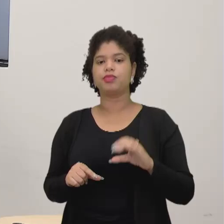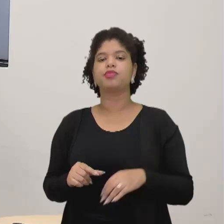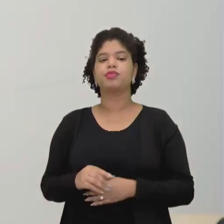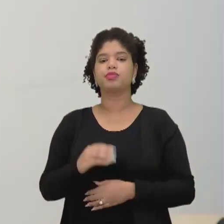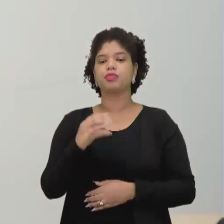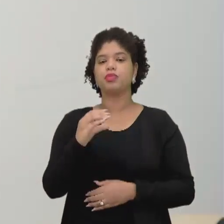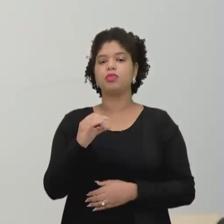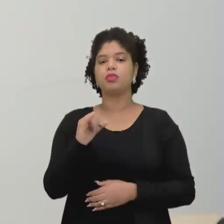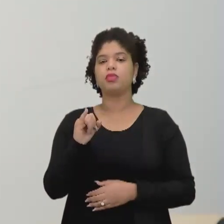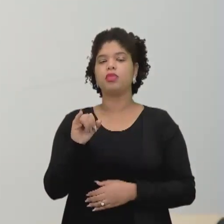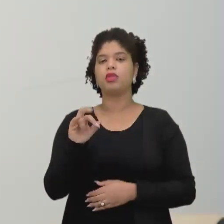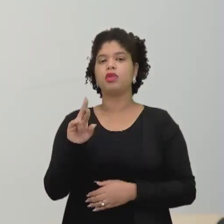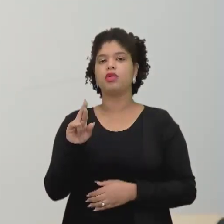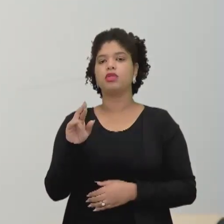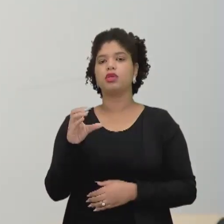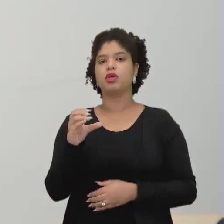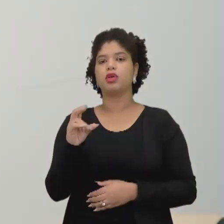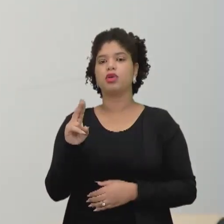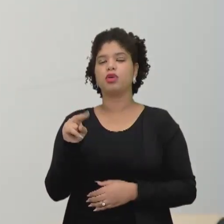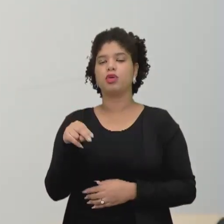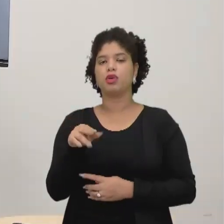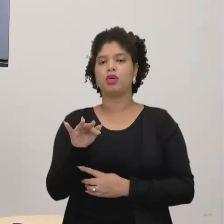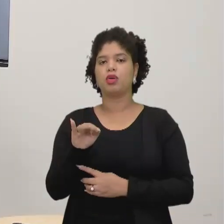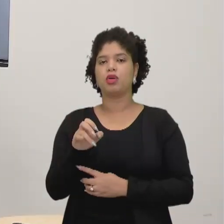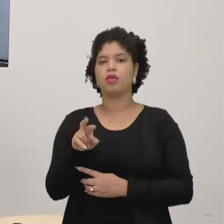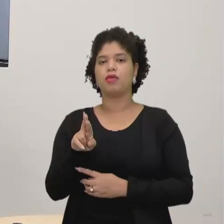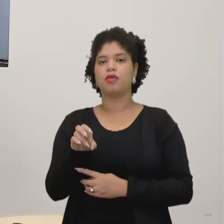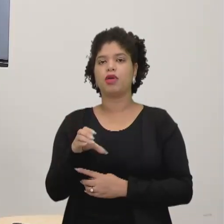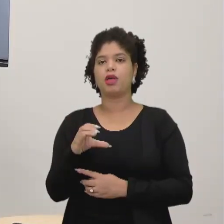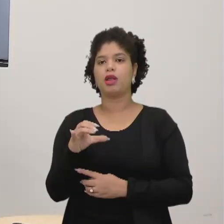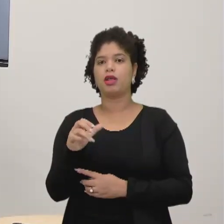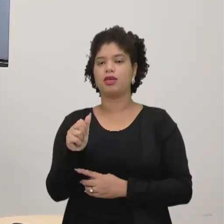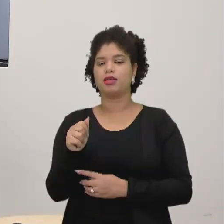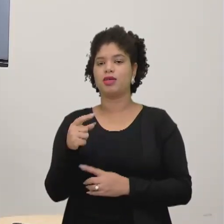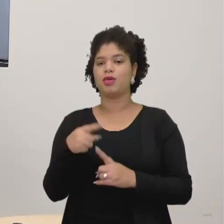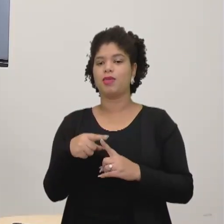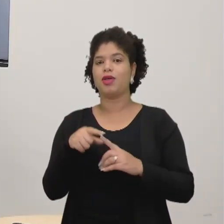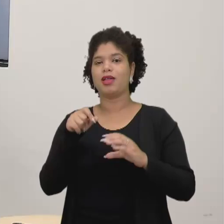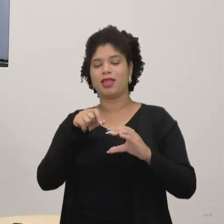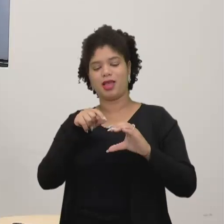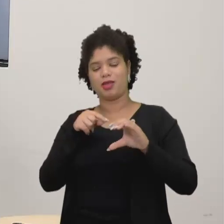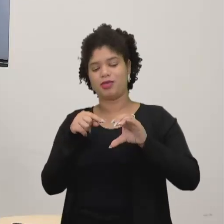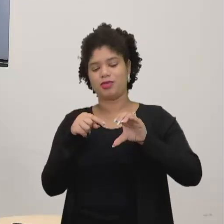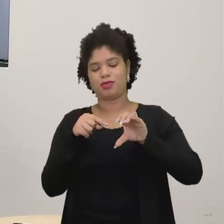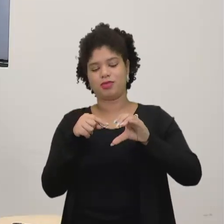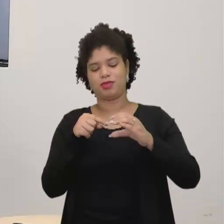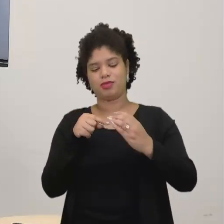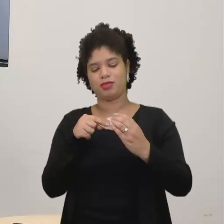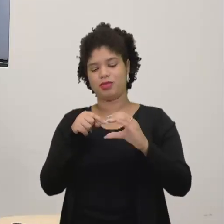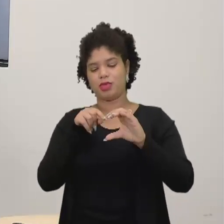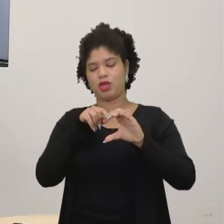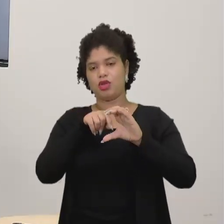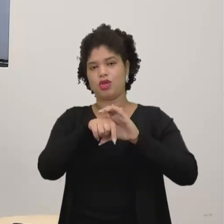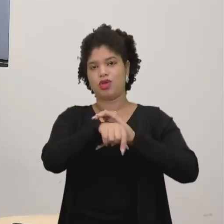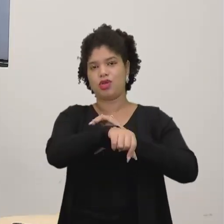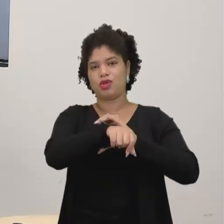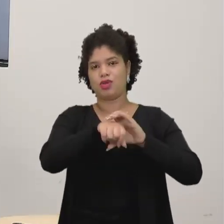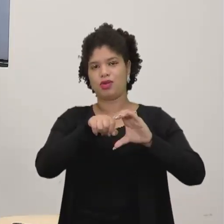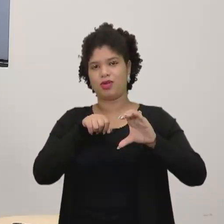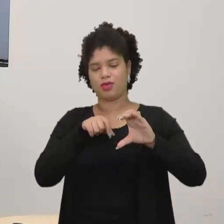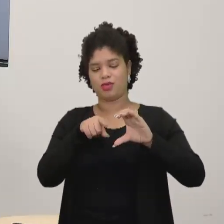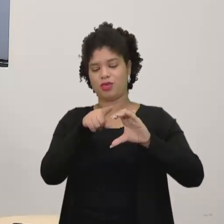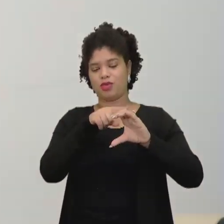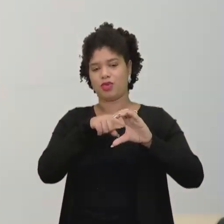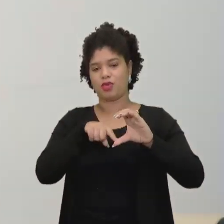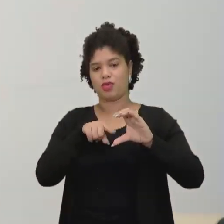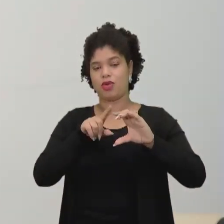chama-se circunferência, onde eu consigo, ó, colocar a mão dentro, passar. É como se fosse o bambolê. Isso, essa é a minha circunferência. Agora a